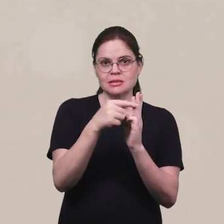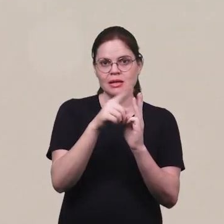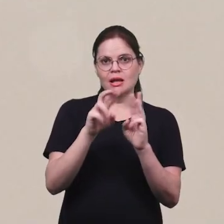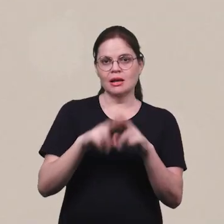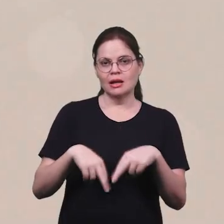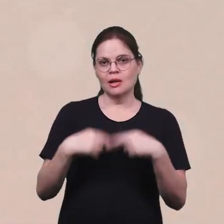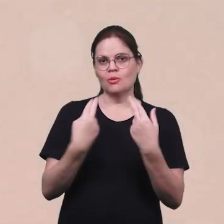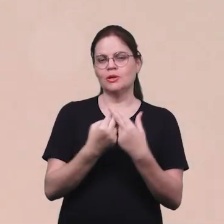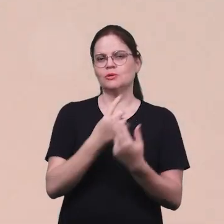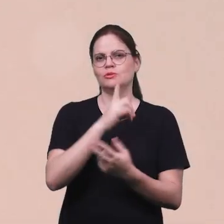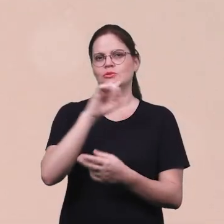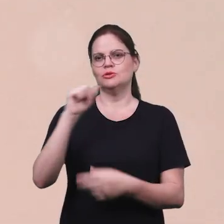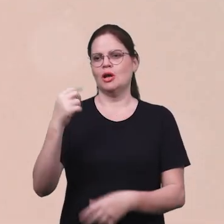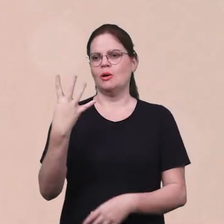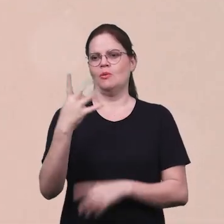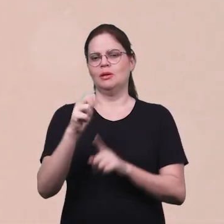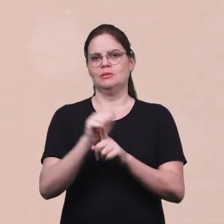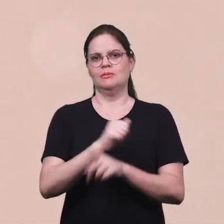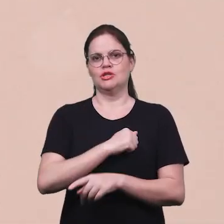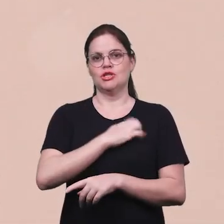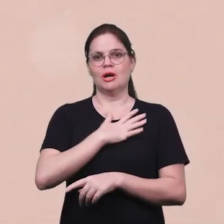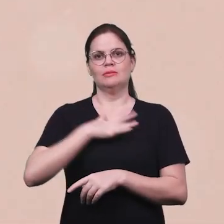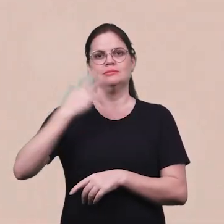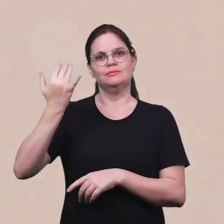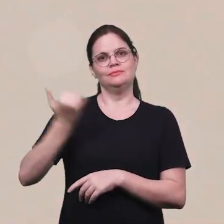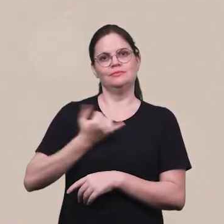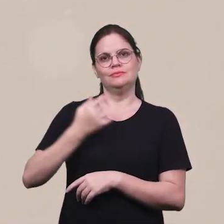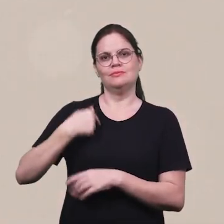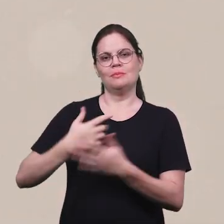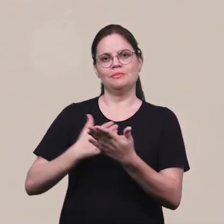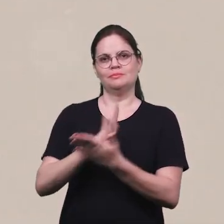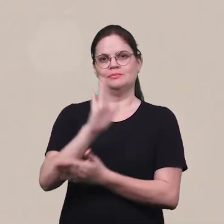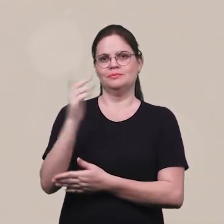3 de agosto, chegou a notícia que